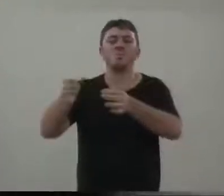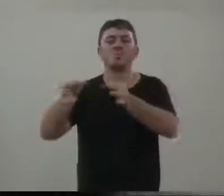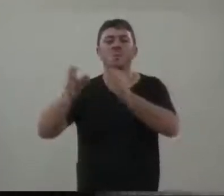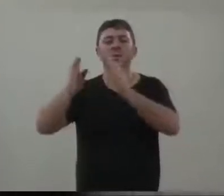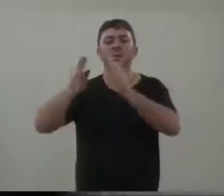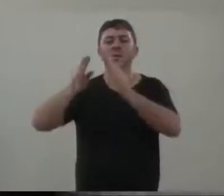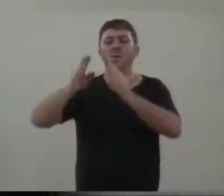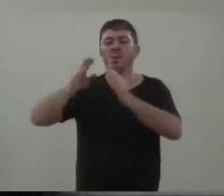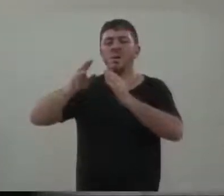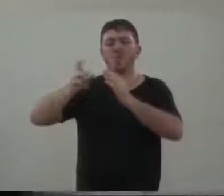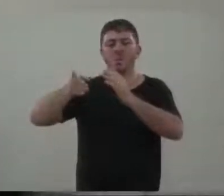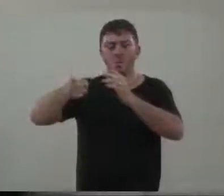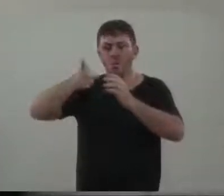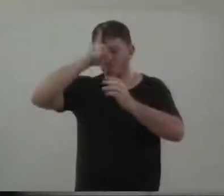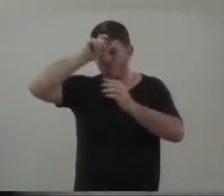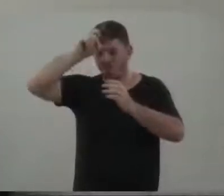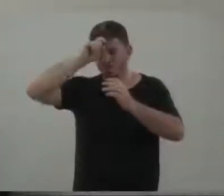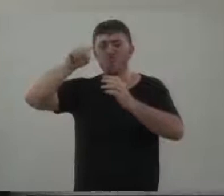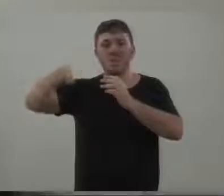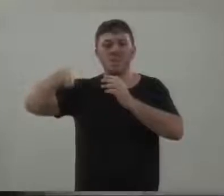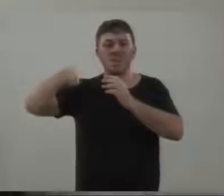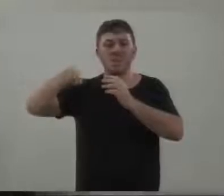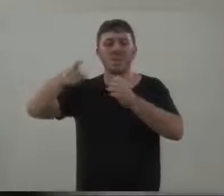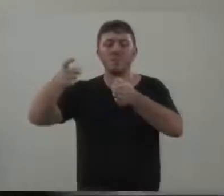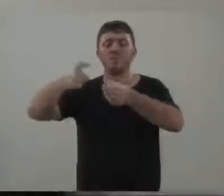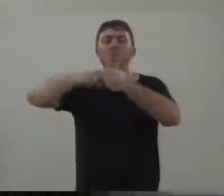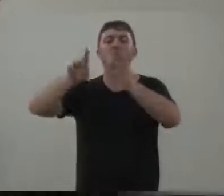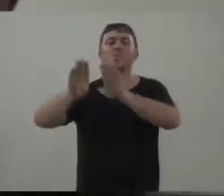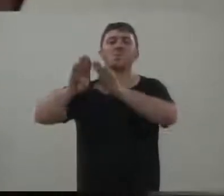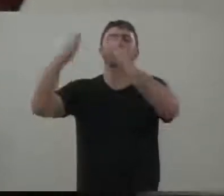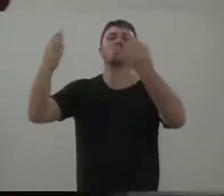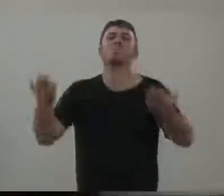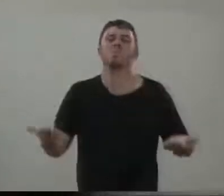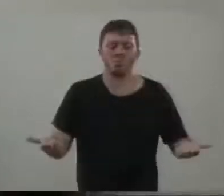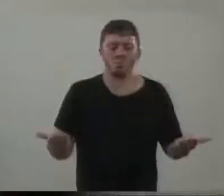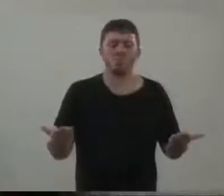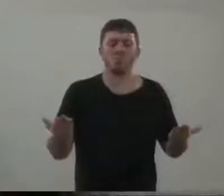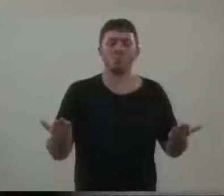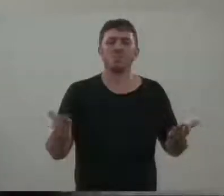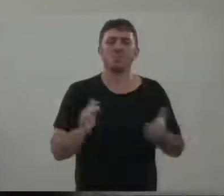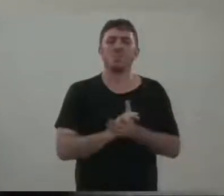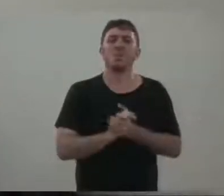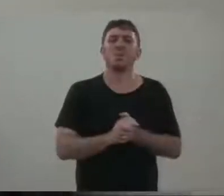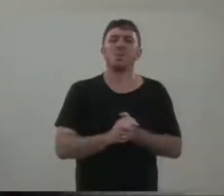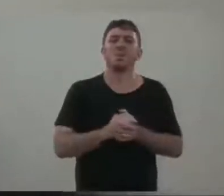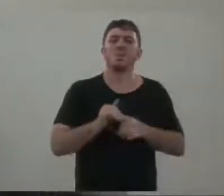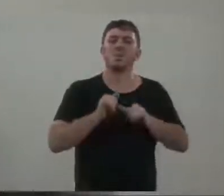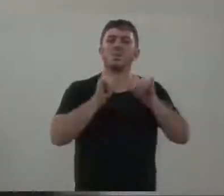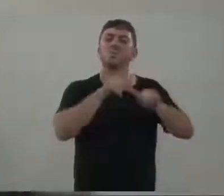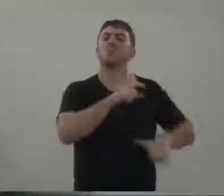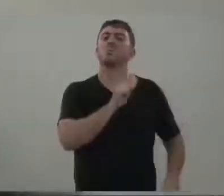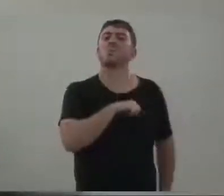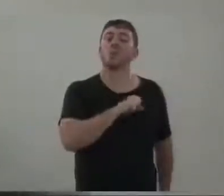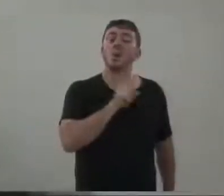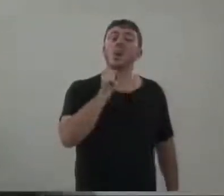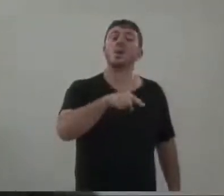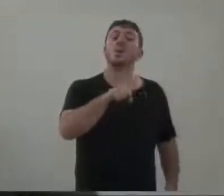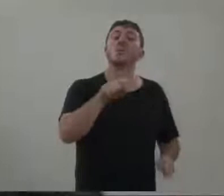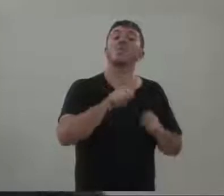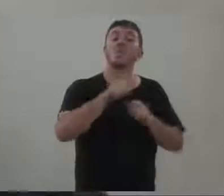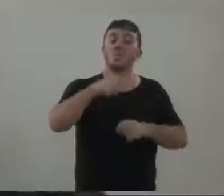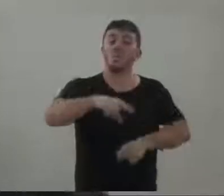e finalmente, gente, para os desavisados, ou também para os maldosos, foi o governo atual que